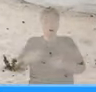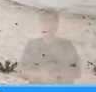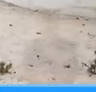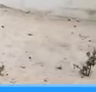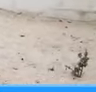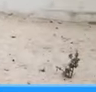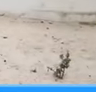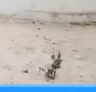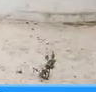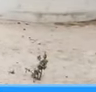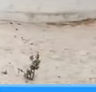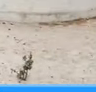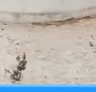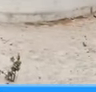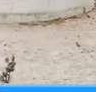no carro.